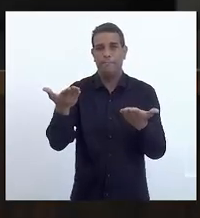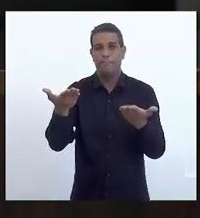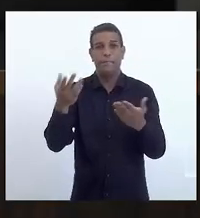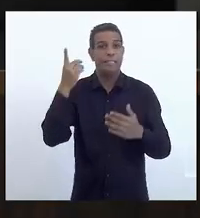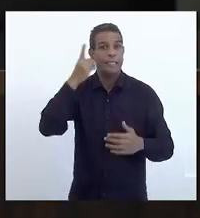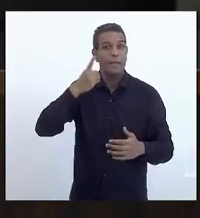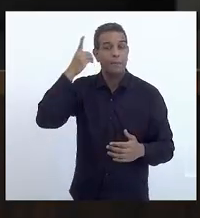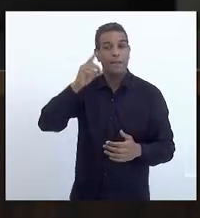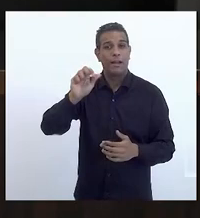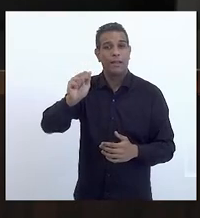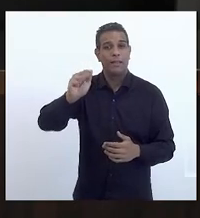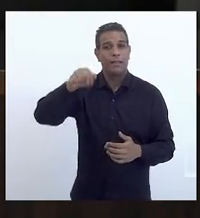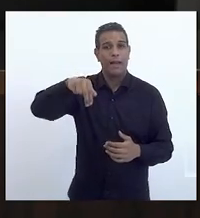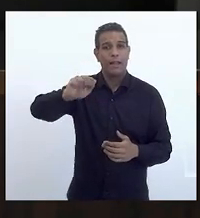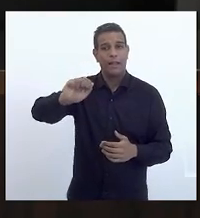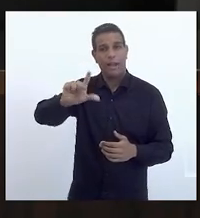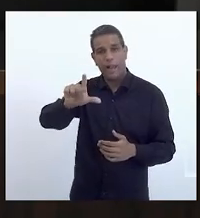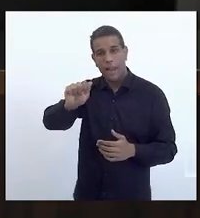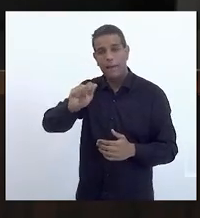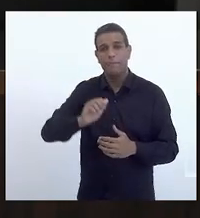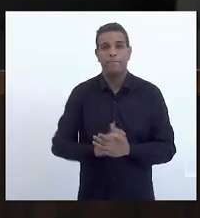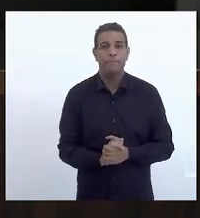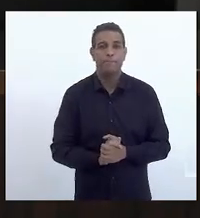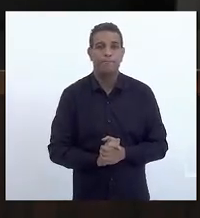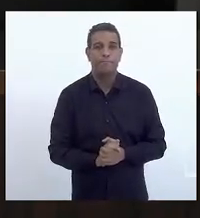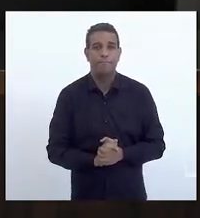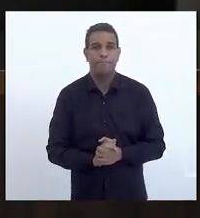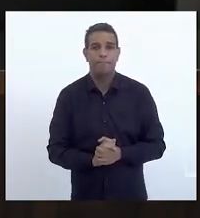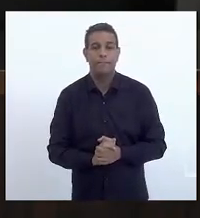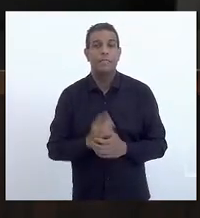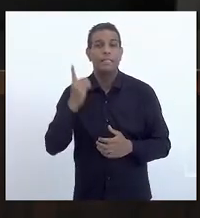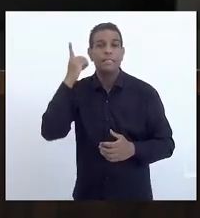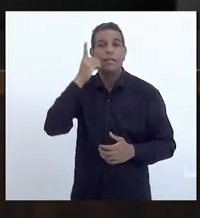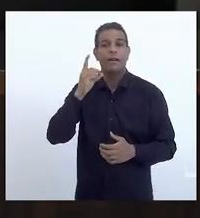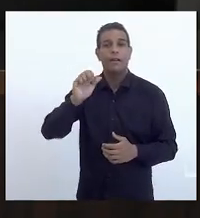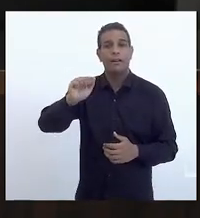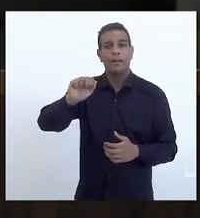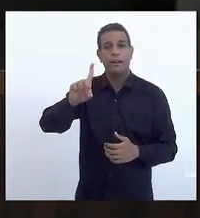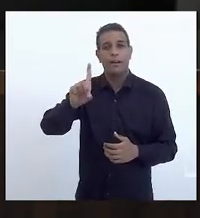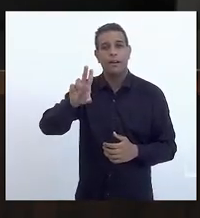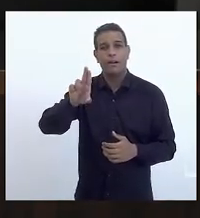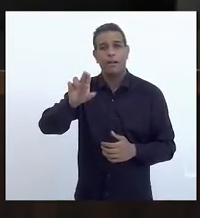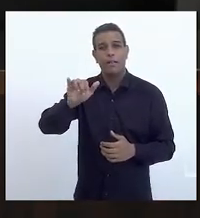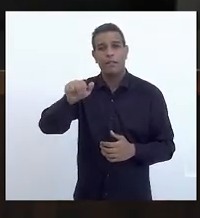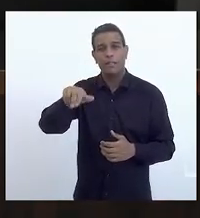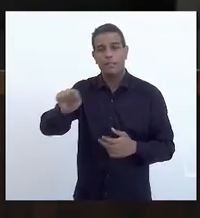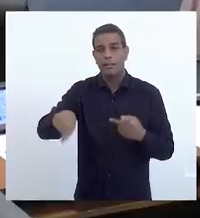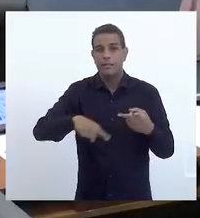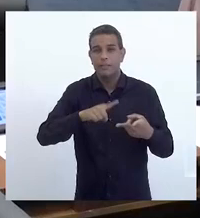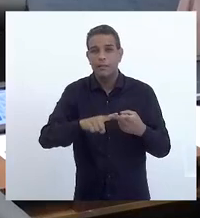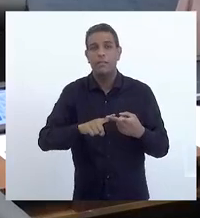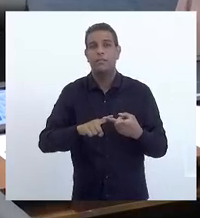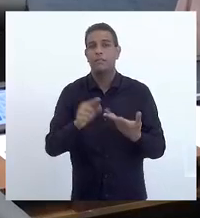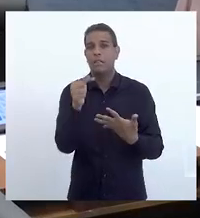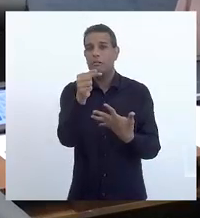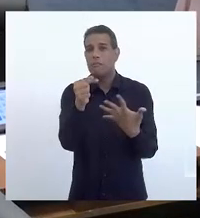Deputada Alana Passos. Deputada Adriana Baltazar, deputada Célia Jordão.